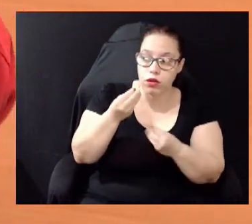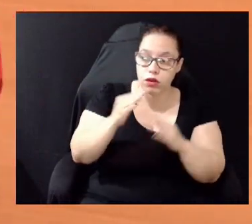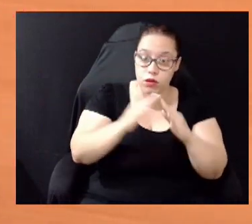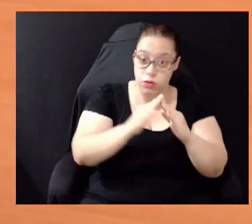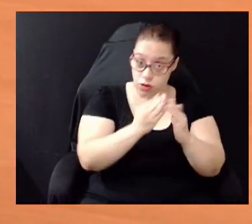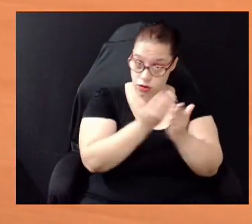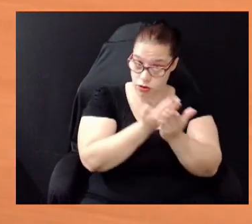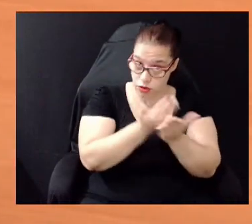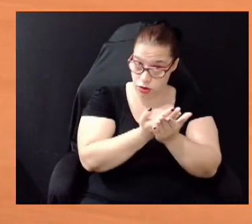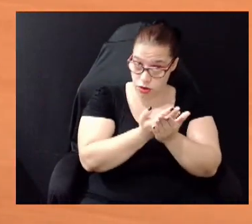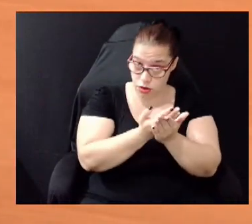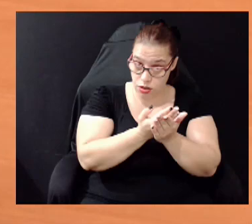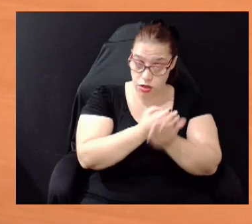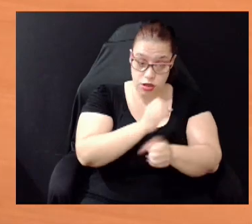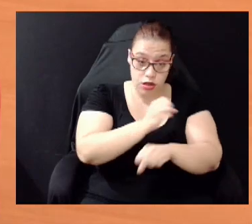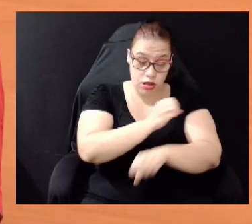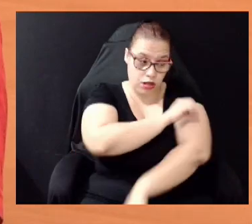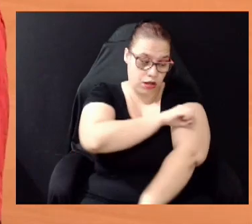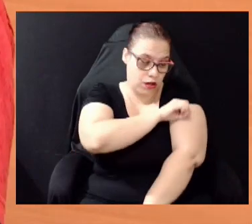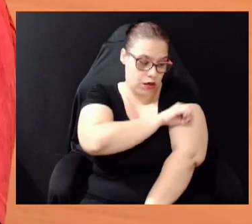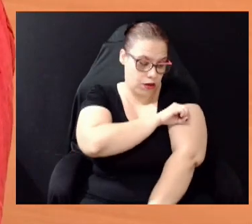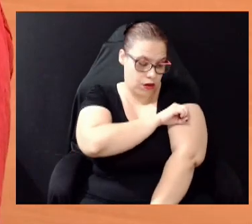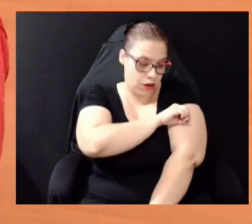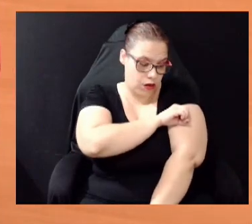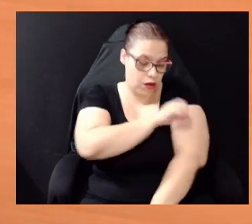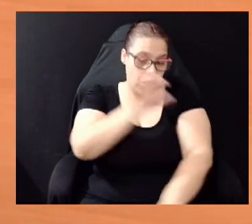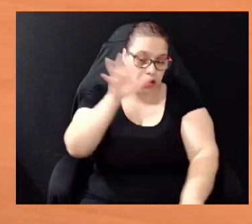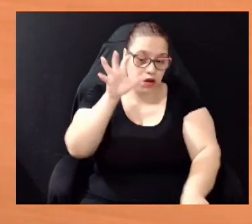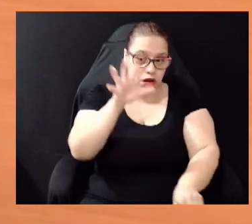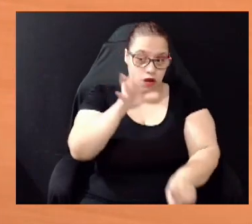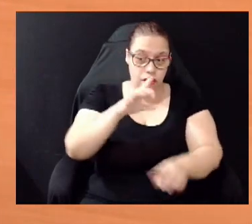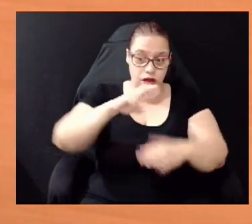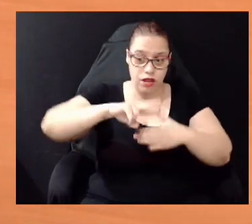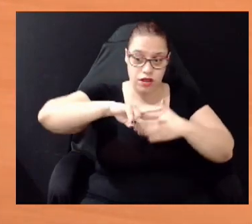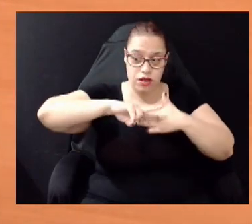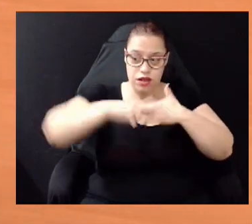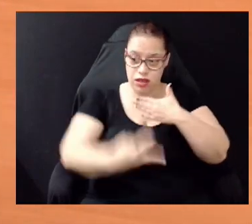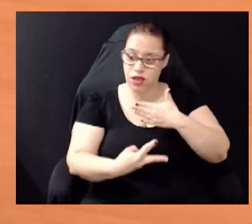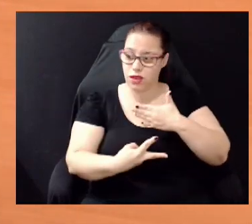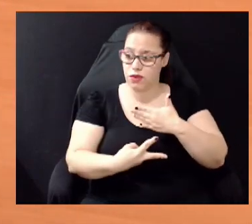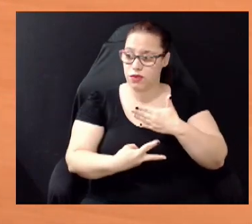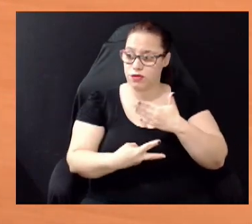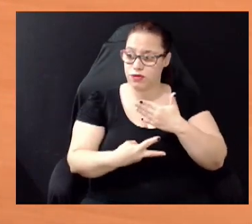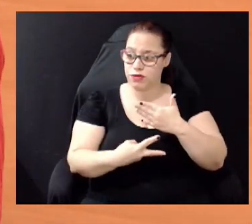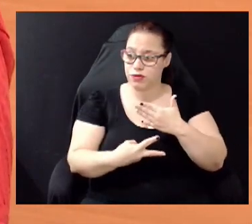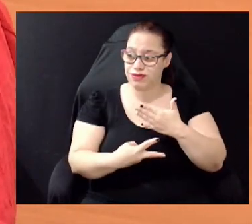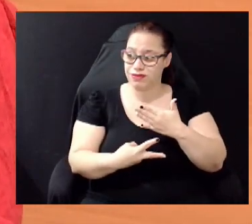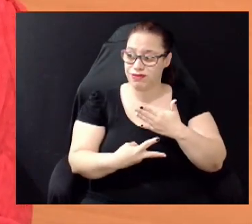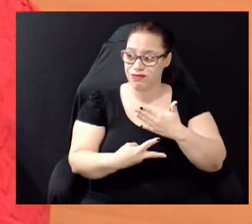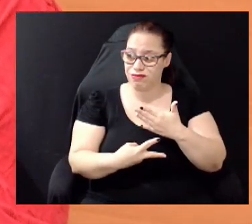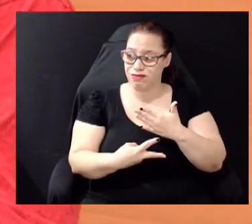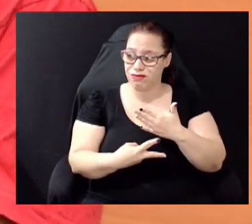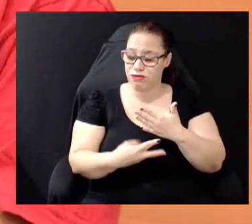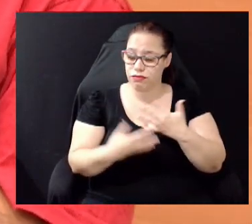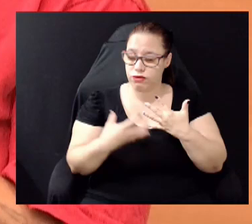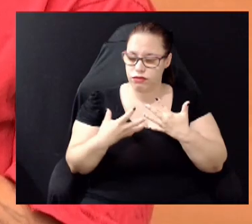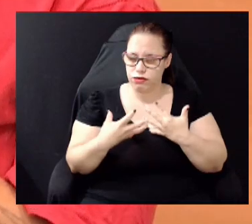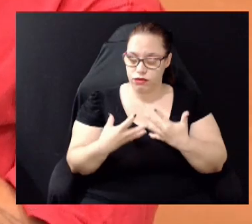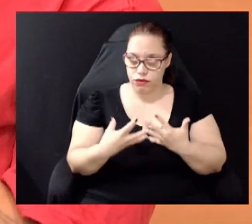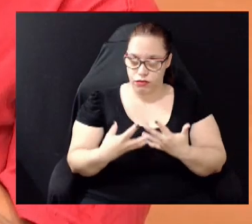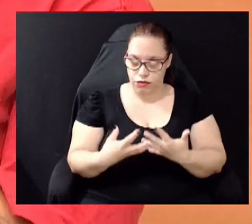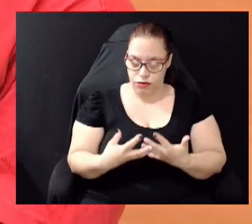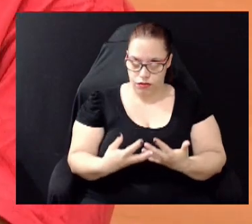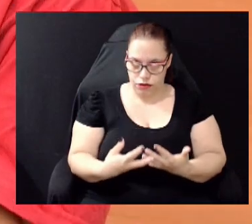as mulheres, afetam diretamente essa questão, né, essa questão dessa exaustão. E aí, sobre